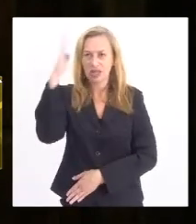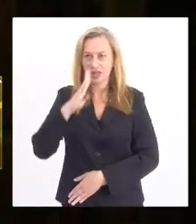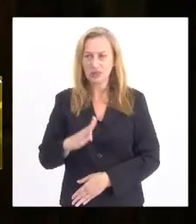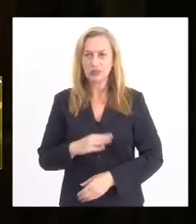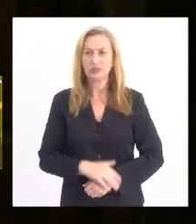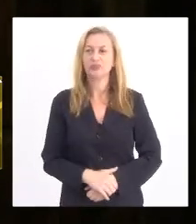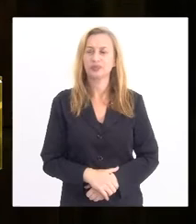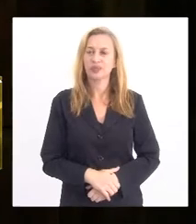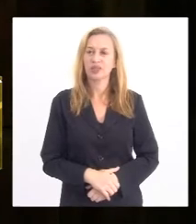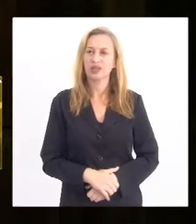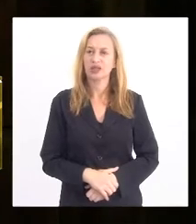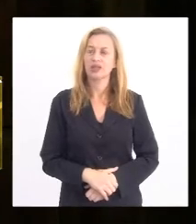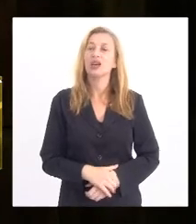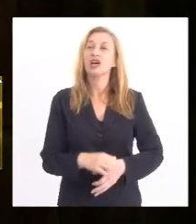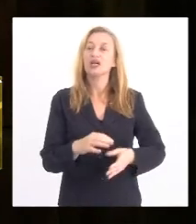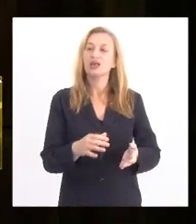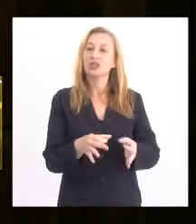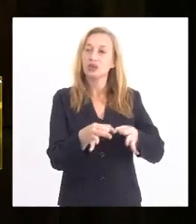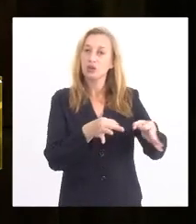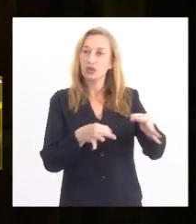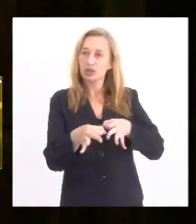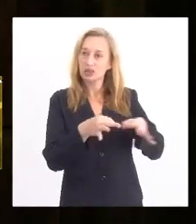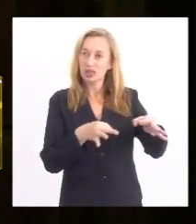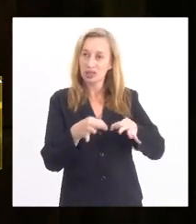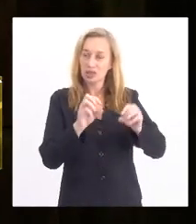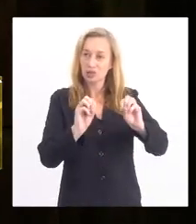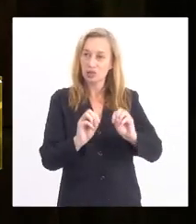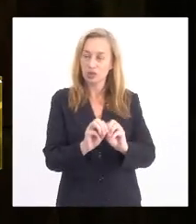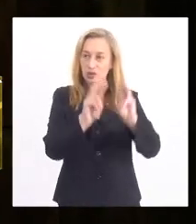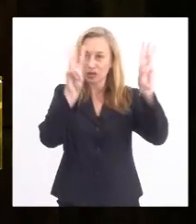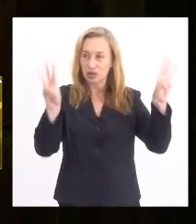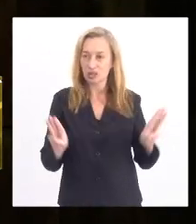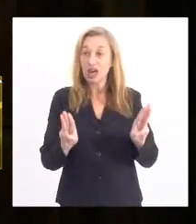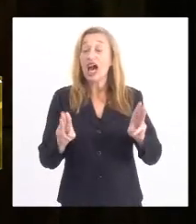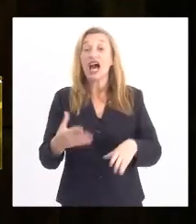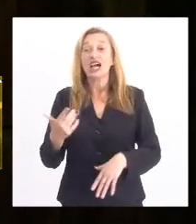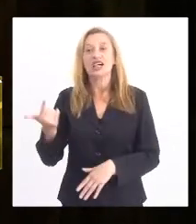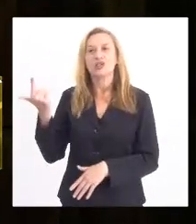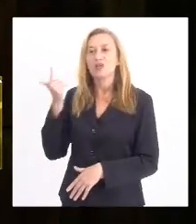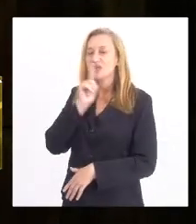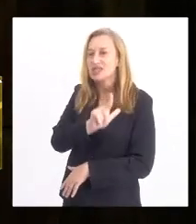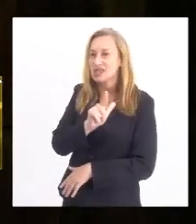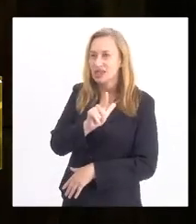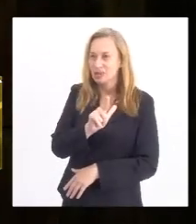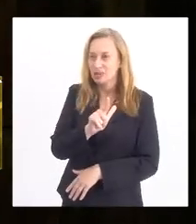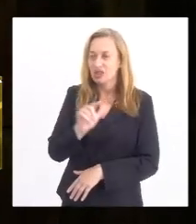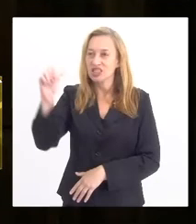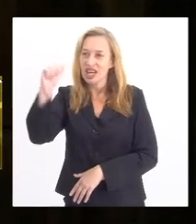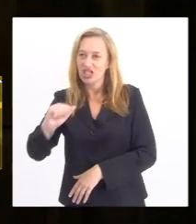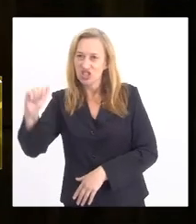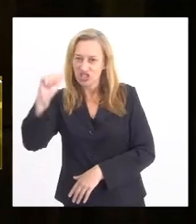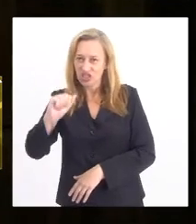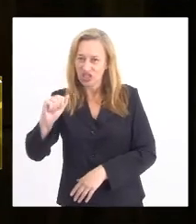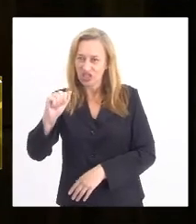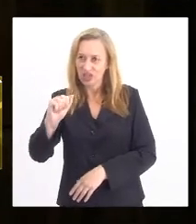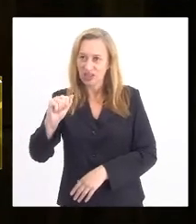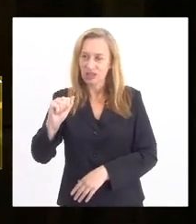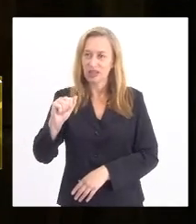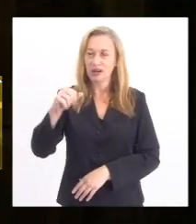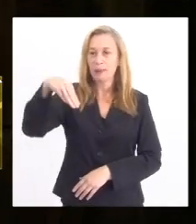Brasil o escritório da Organização Mundial turismo ganhamos em Madri da Argentina diga-se de passagem tutuca de 15